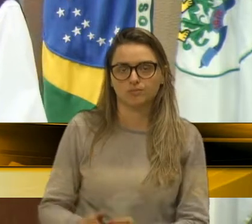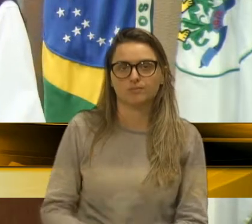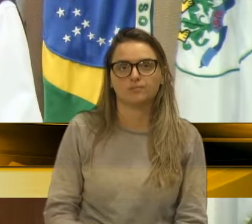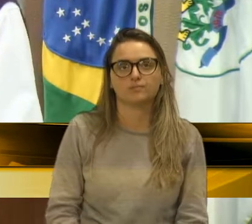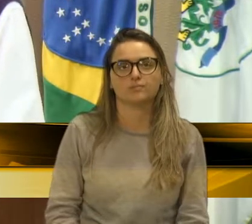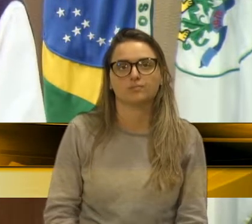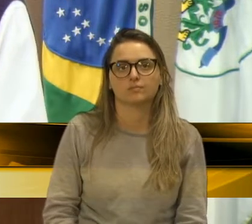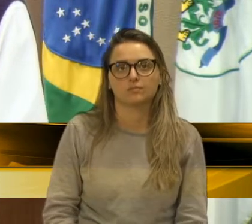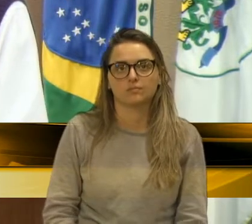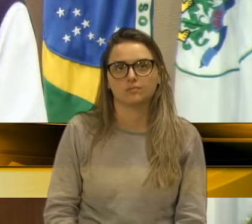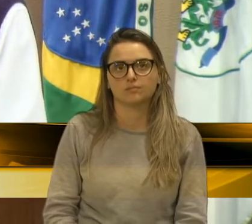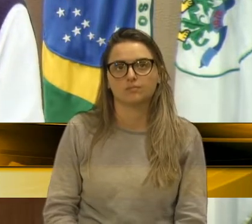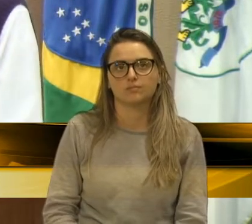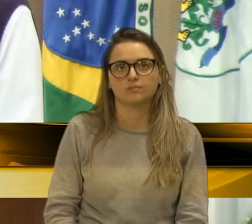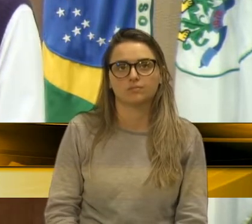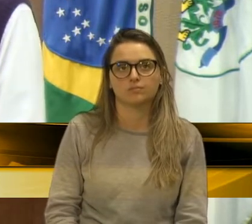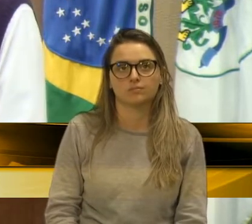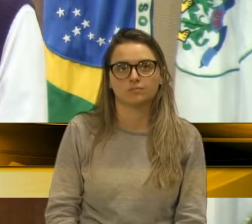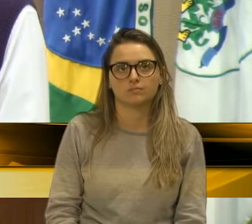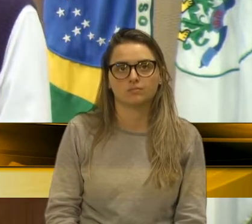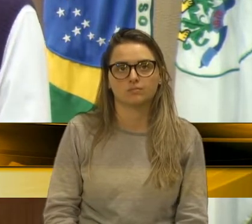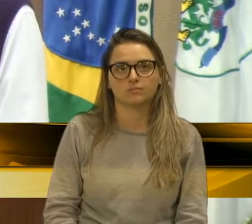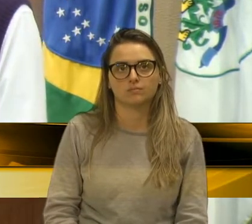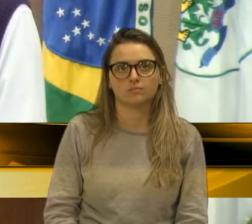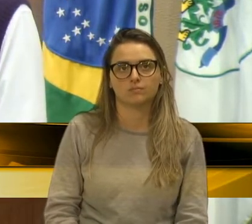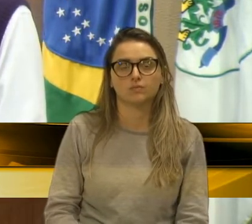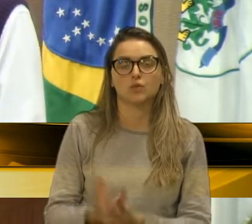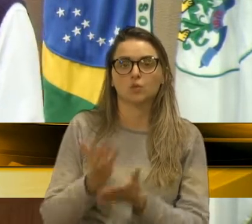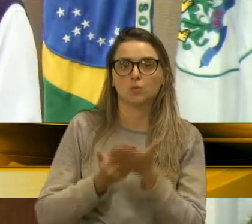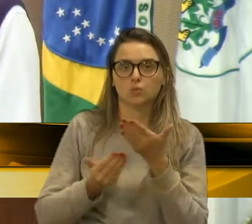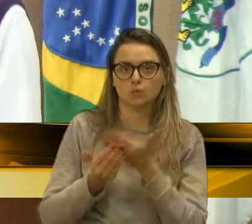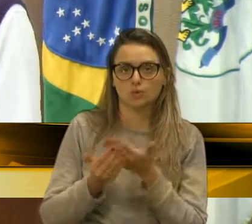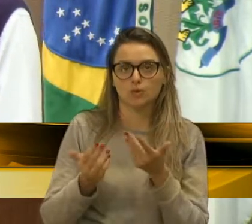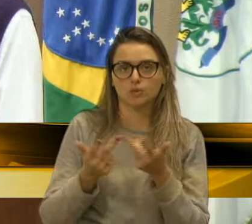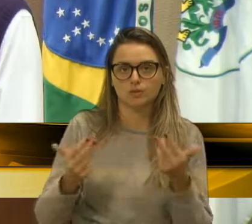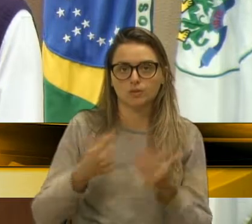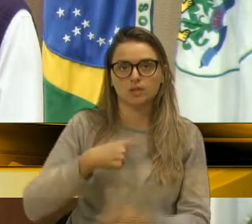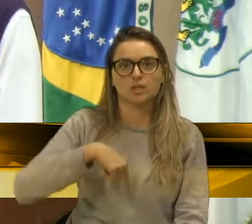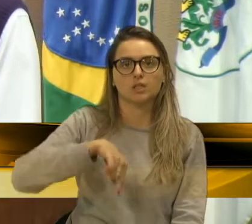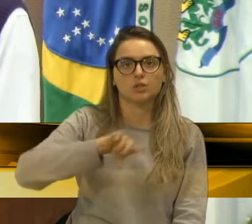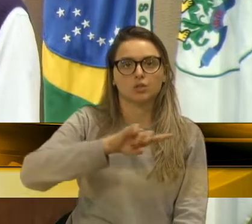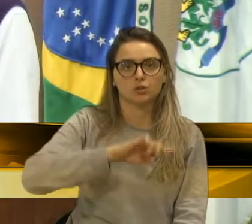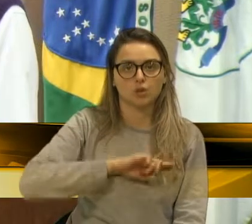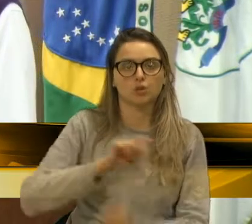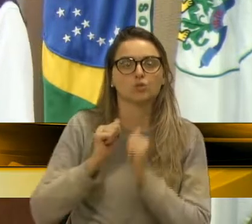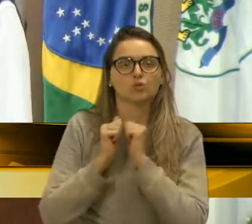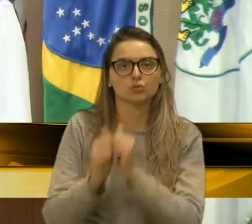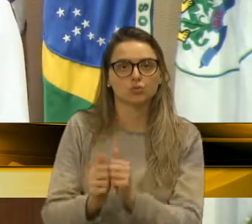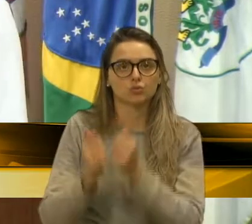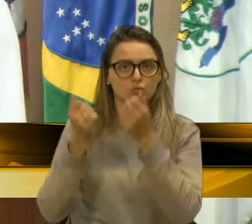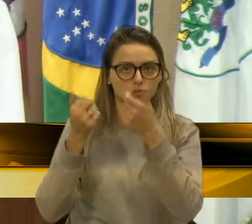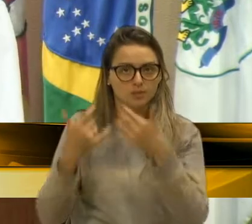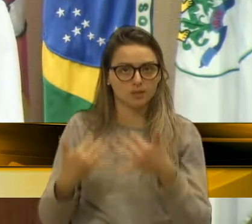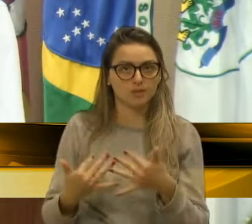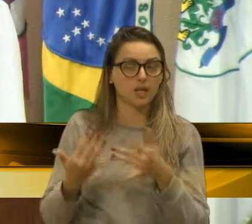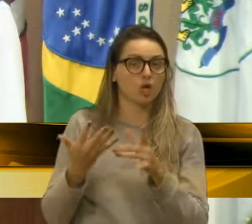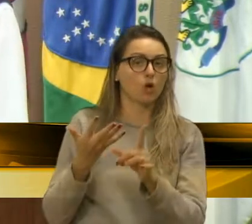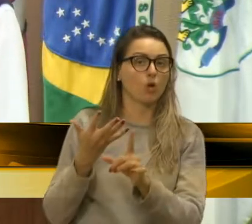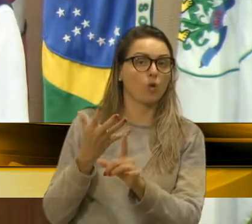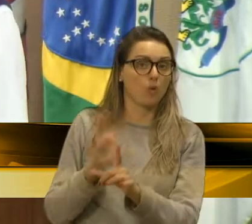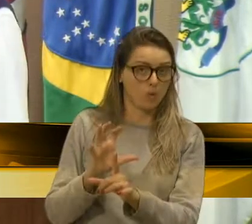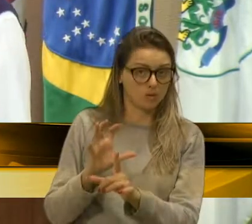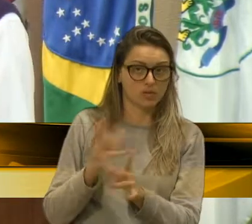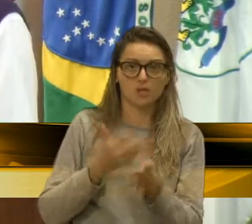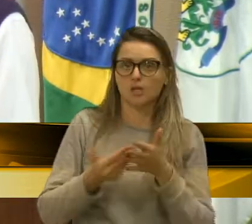Diante disso, colegas vereadores, estamos aqui para declarar, repito aqui, que somos contrários a qualquer